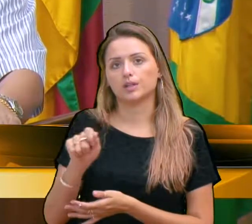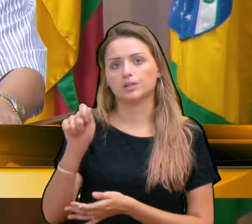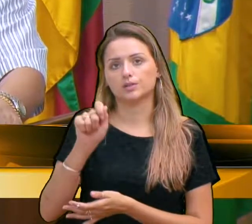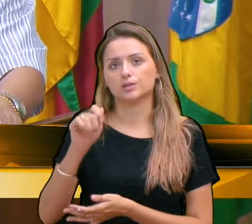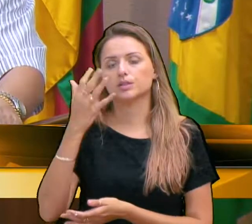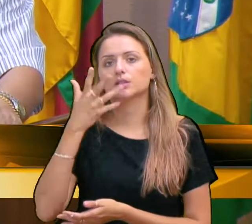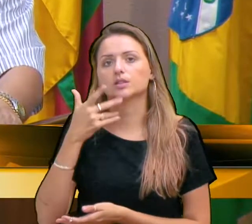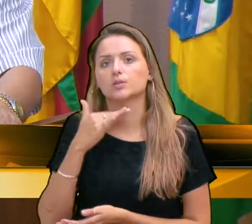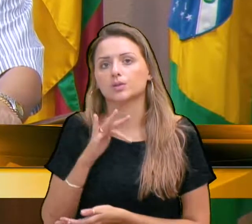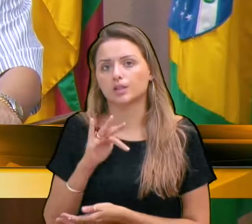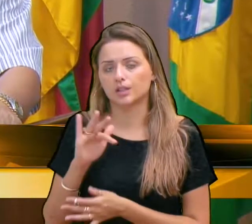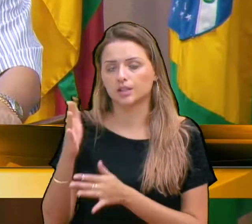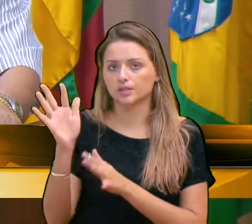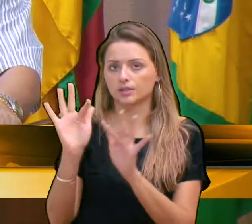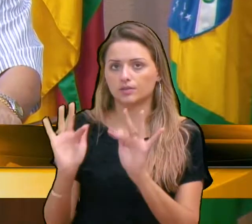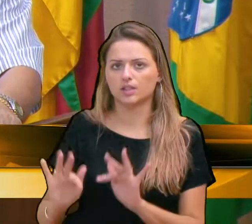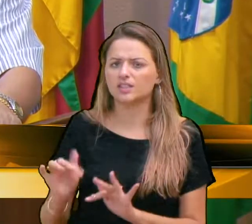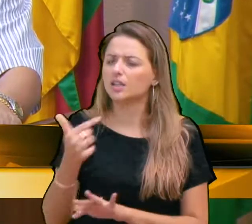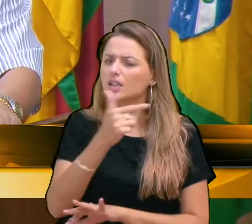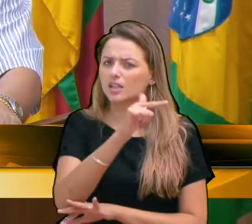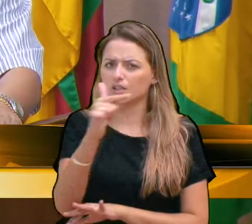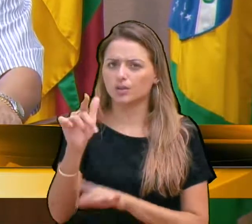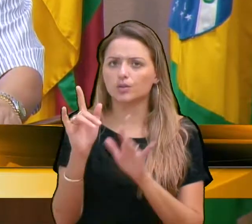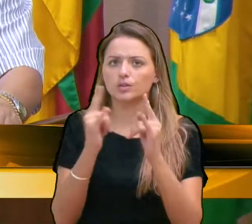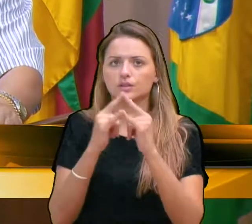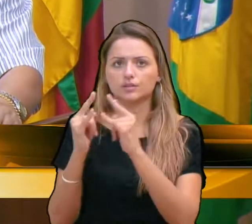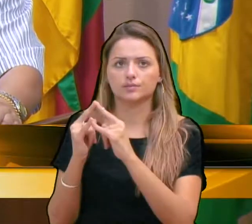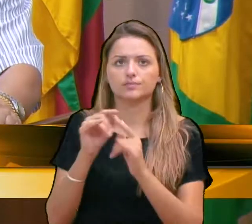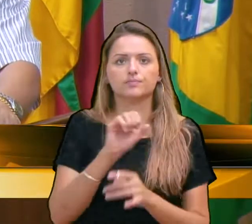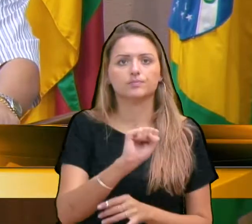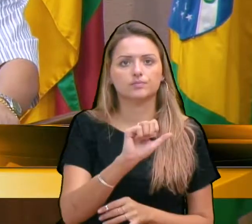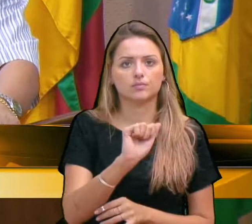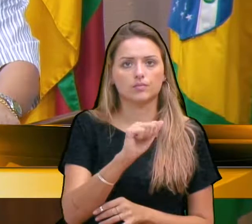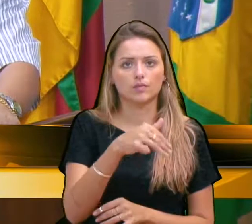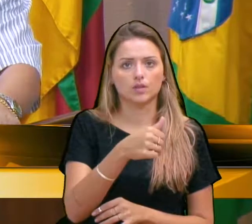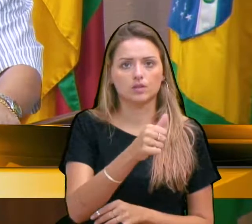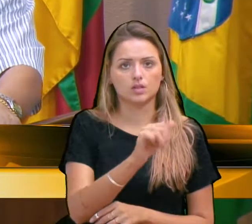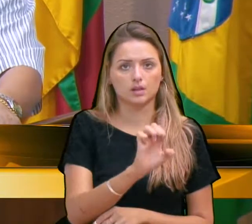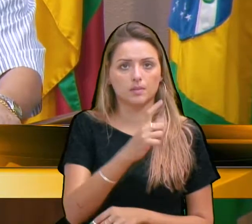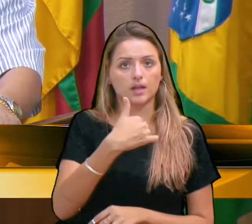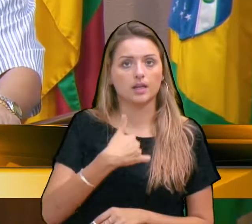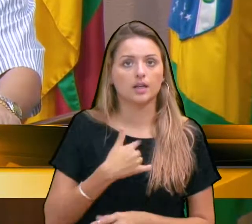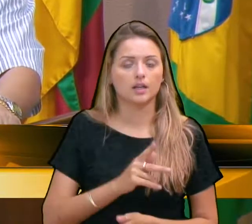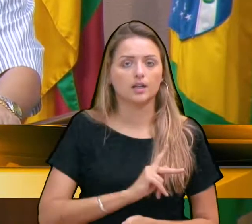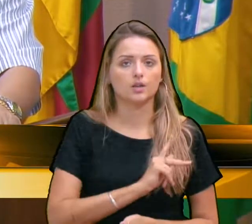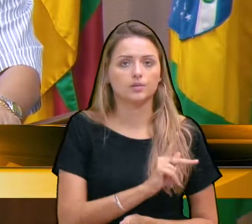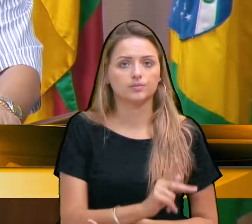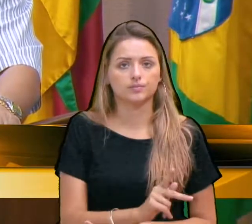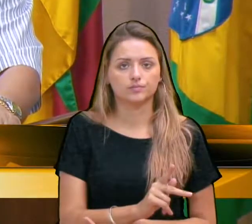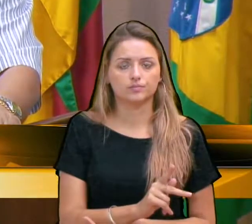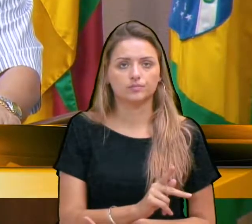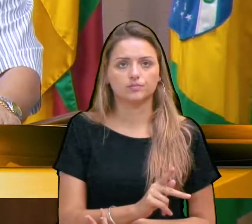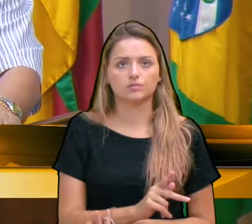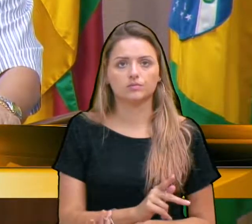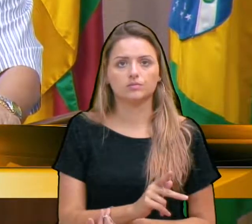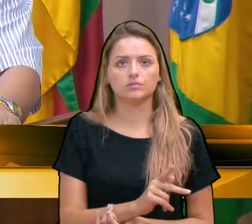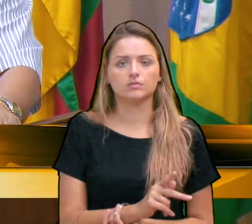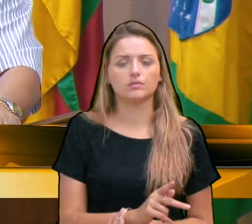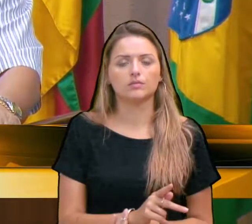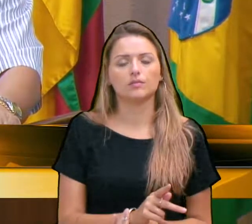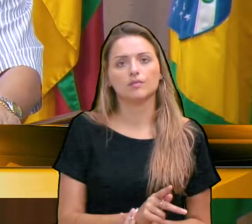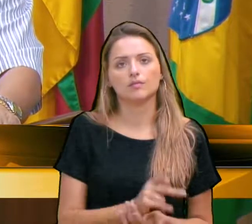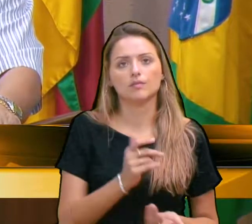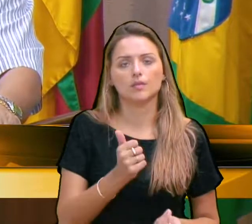Feliz e outras instituições. Então, no SAMAI, pelo menos enquanto estive lá à frente da sua